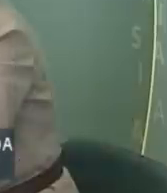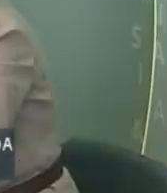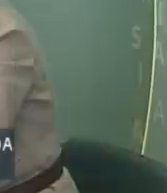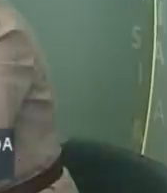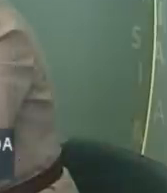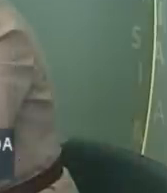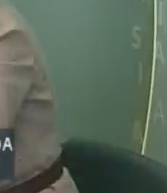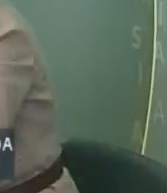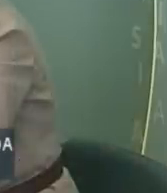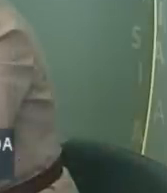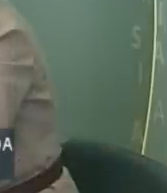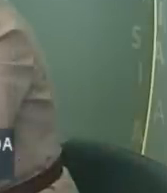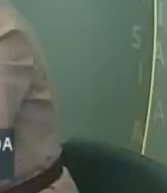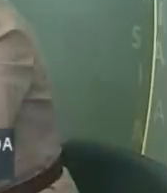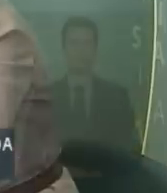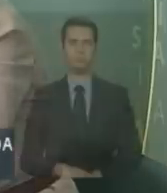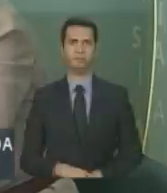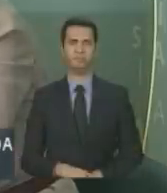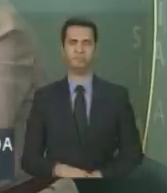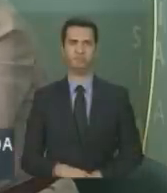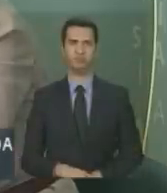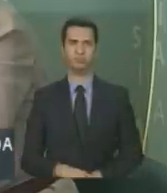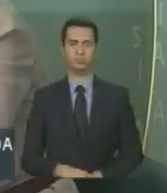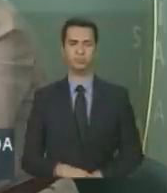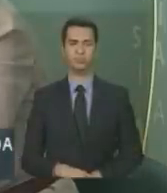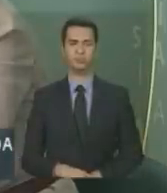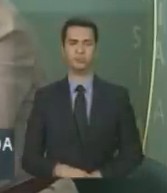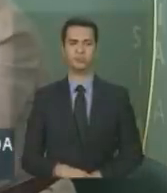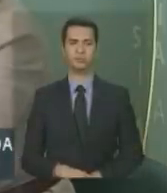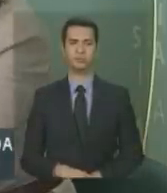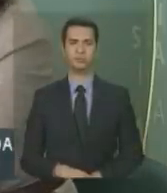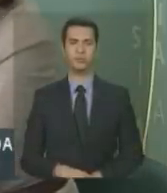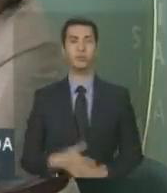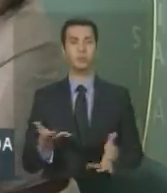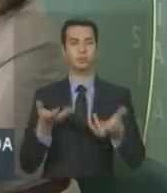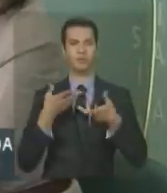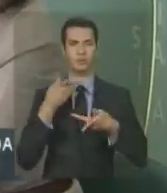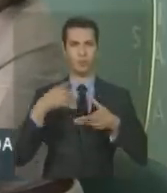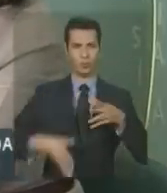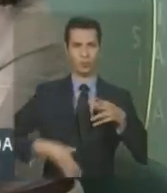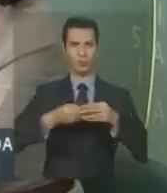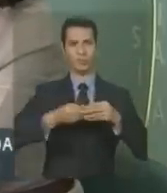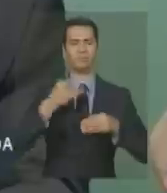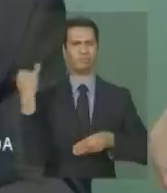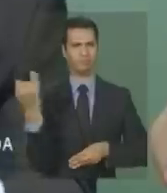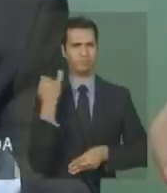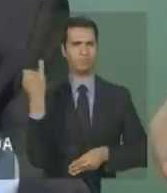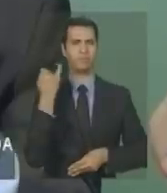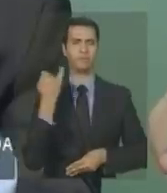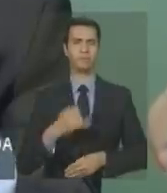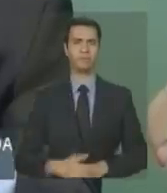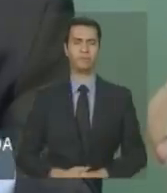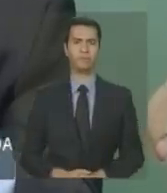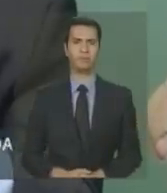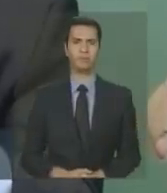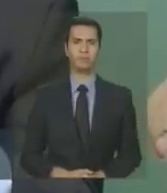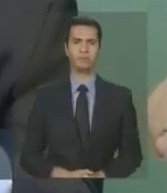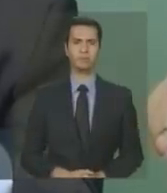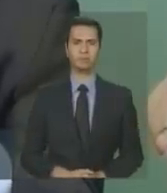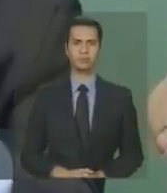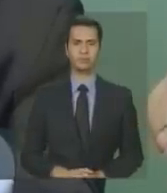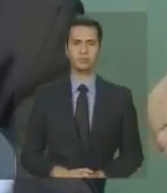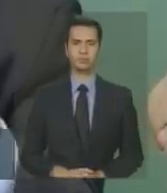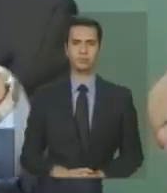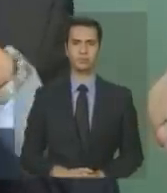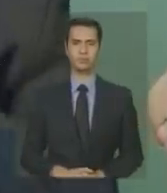realidade deixa só falar uma questão importante uma das um dos temas que fez